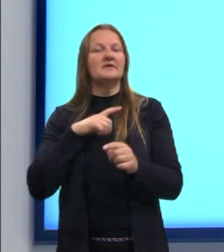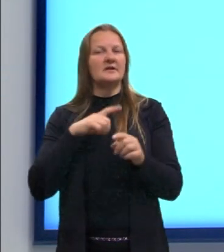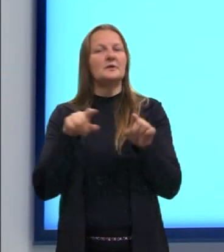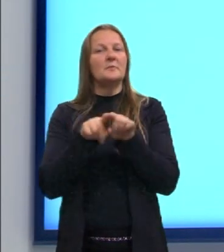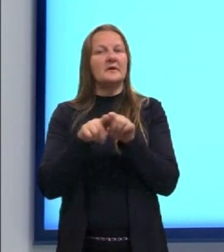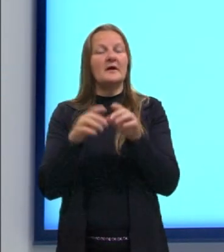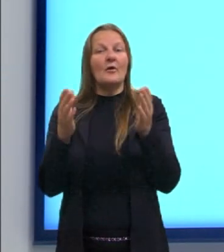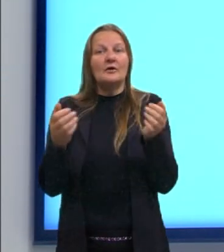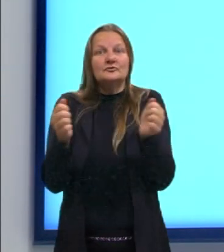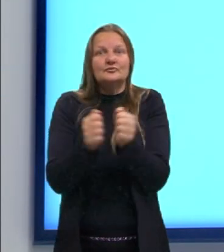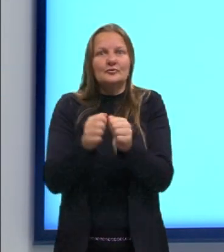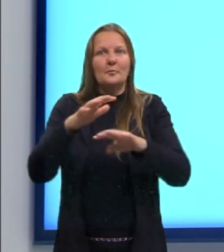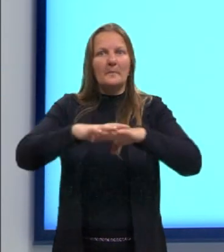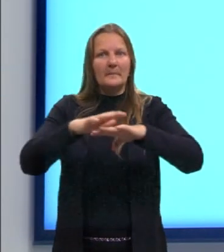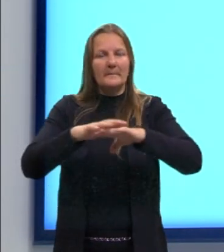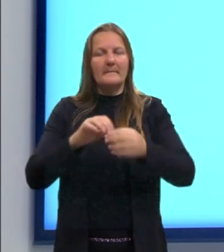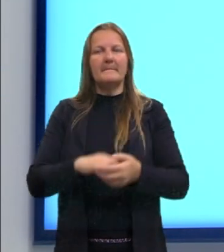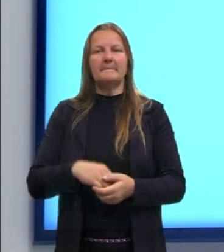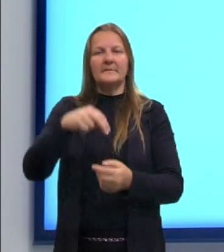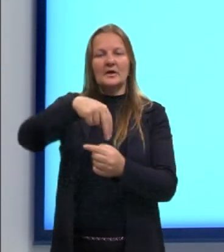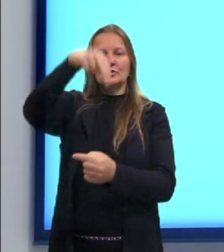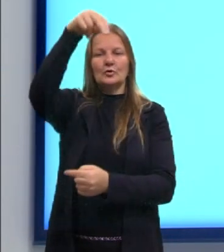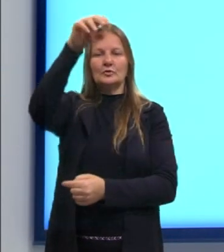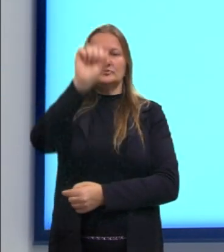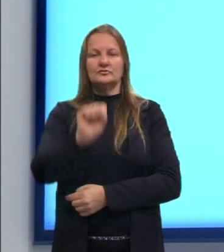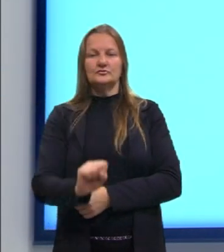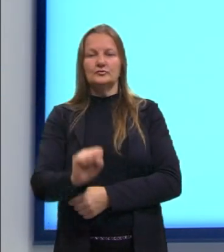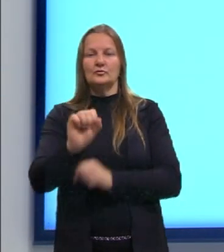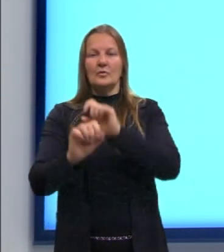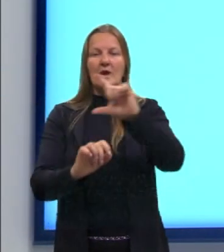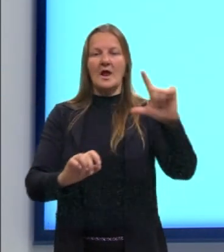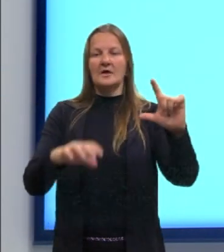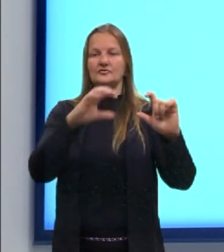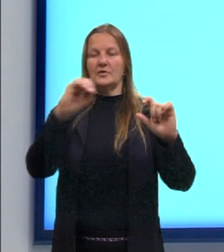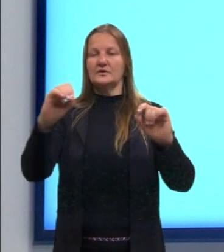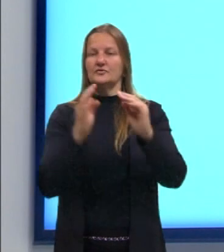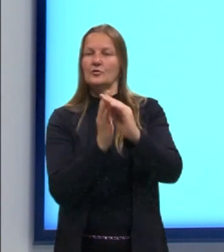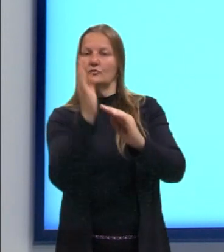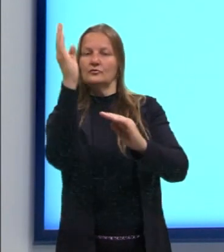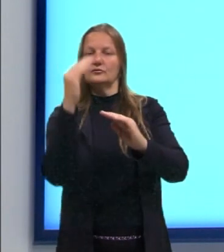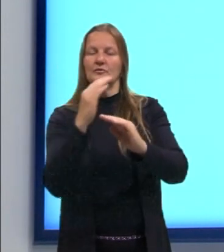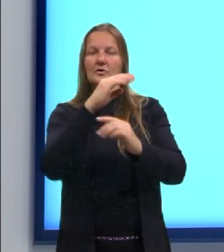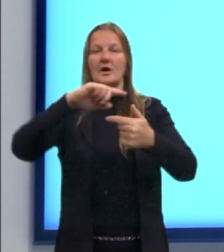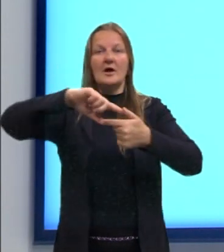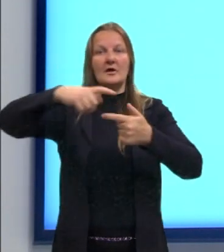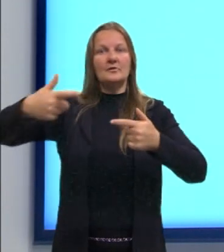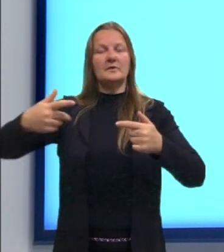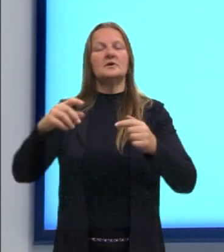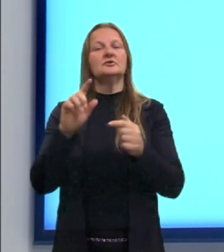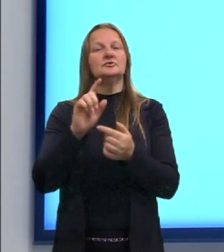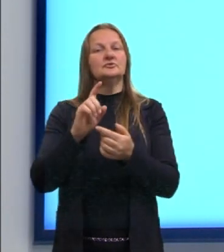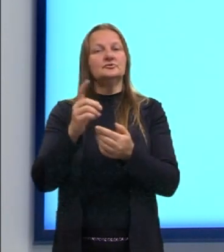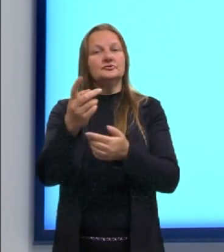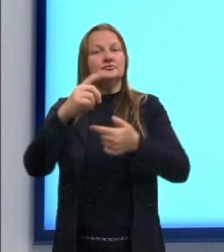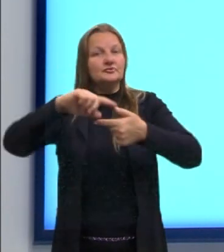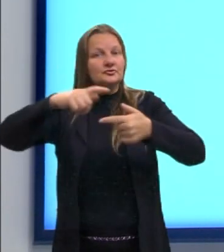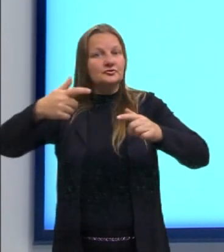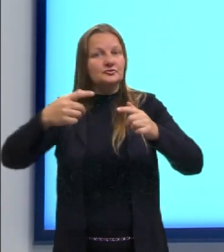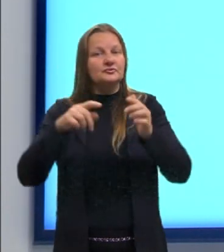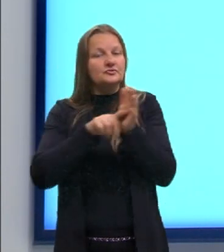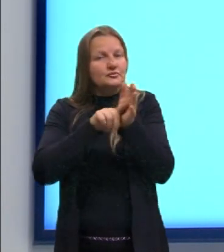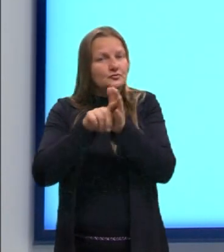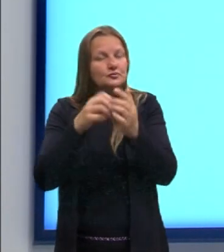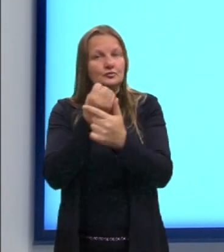então, a gente consegue criar essa relação também com a álgebra, né, e a geometria. Agora